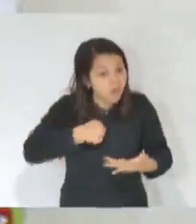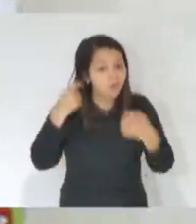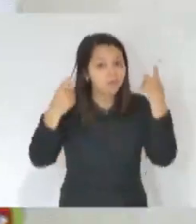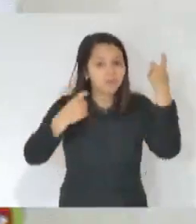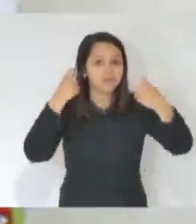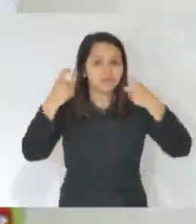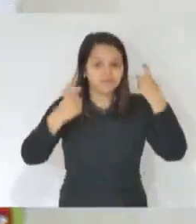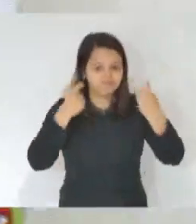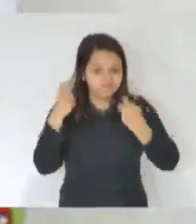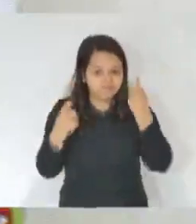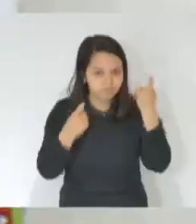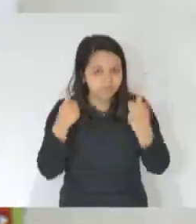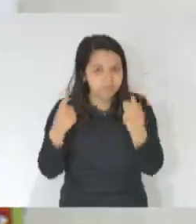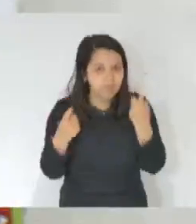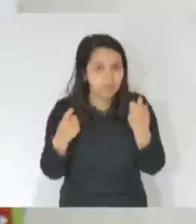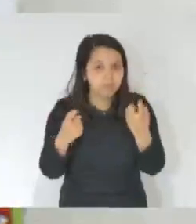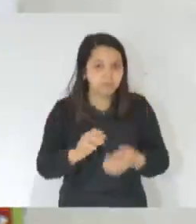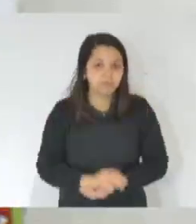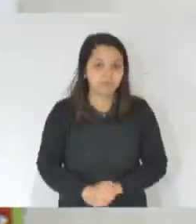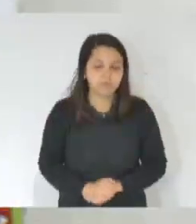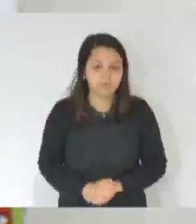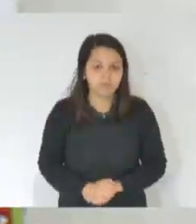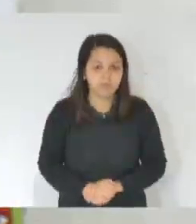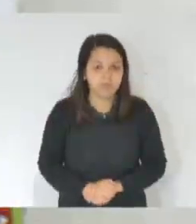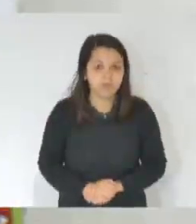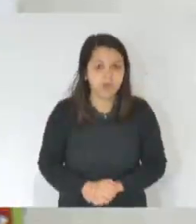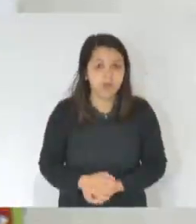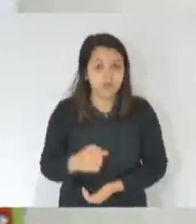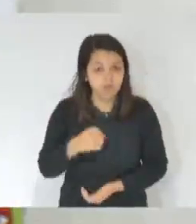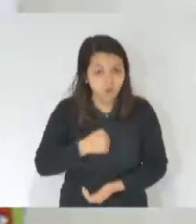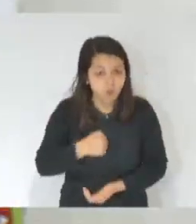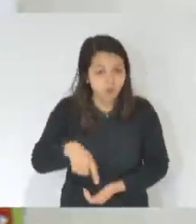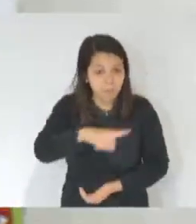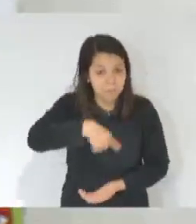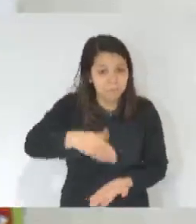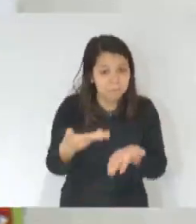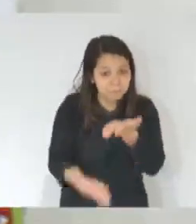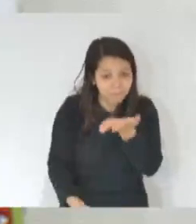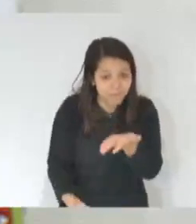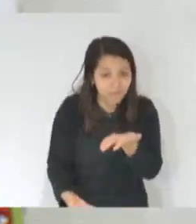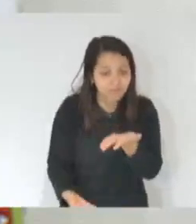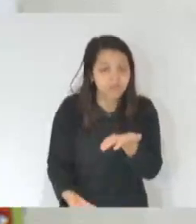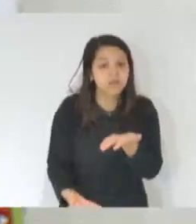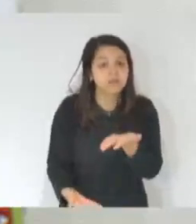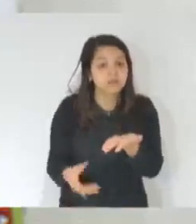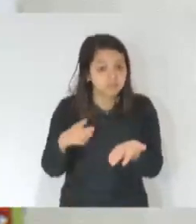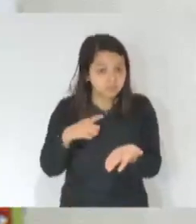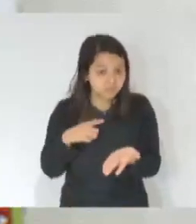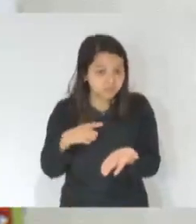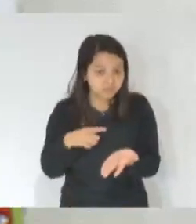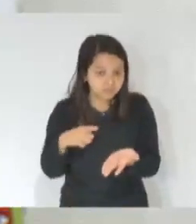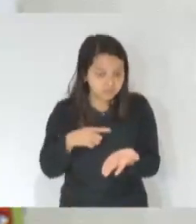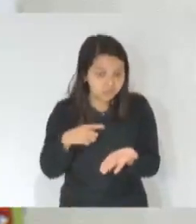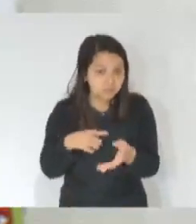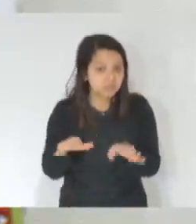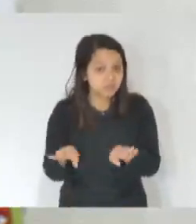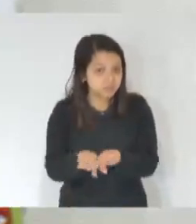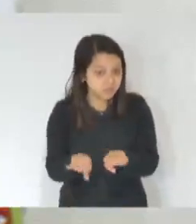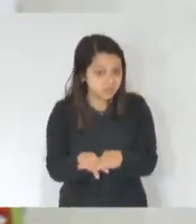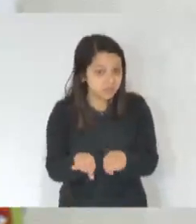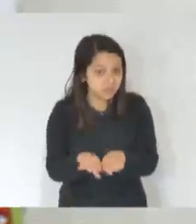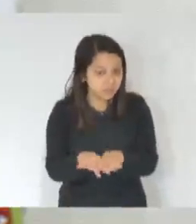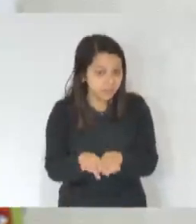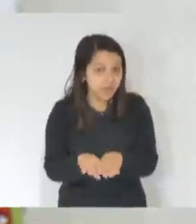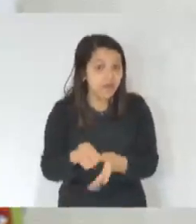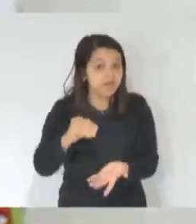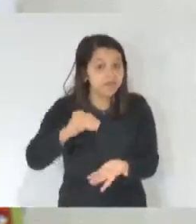apenas nós temos tendo uma perda muito grande, essa perda vem também da